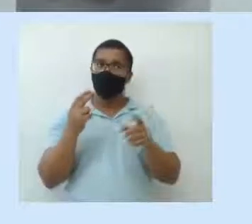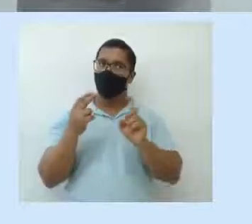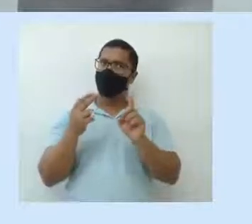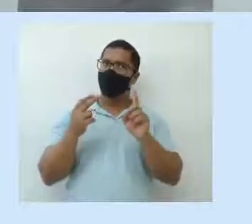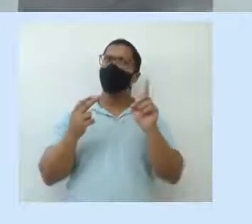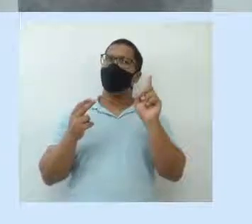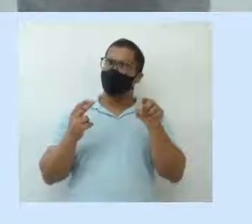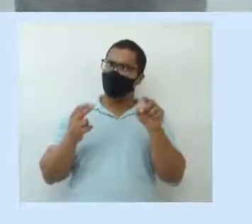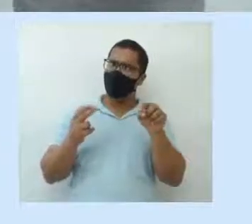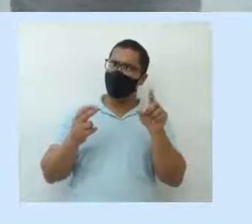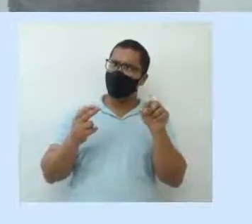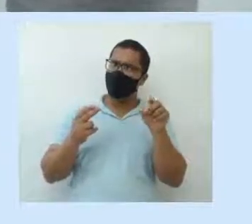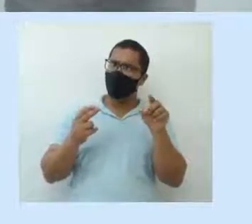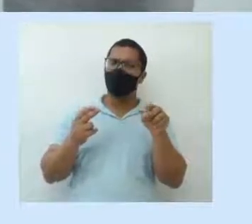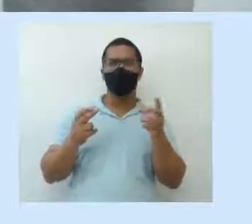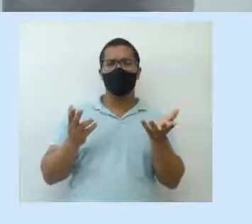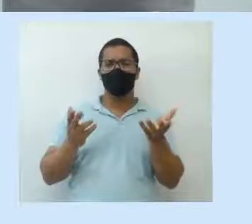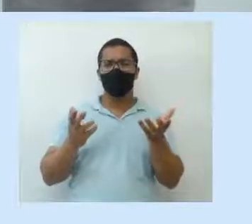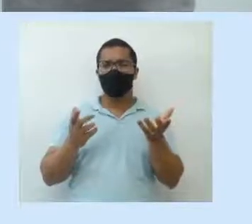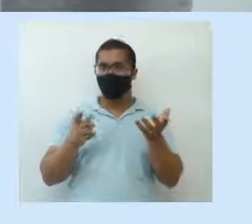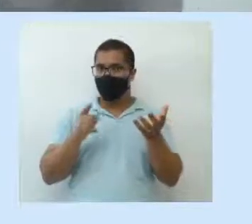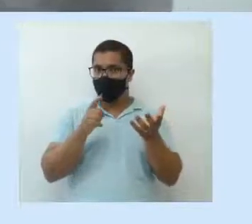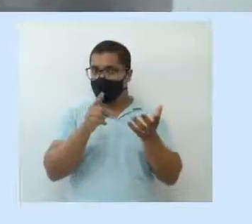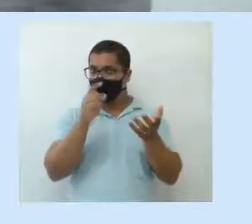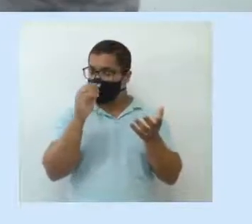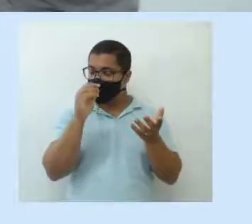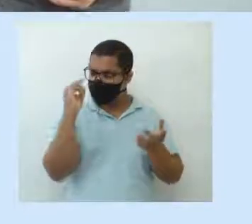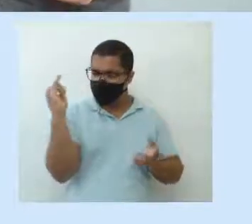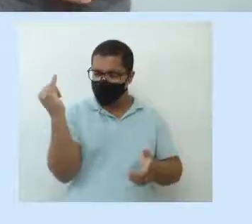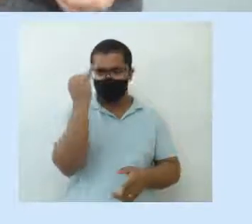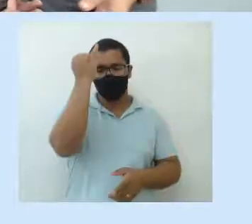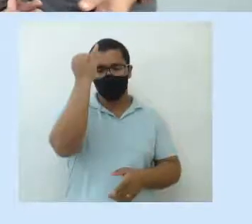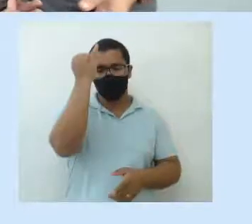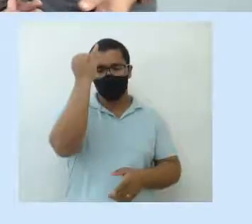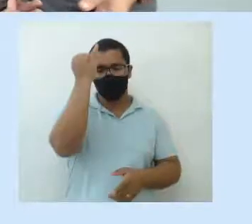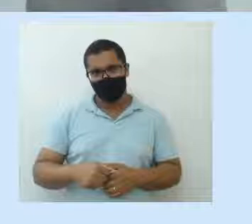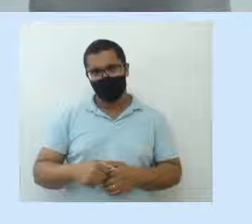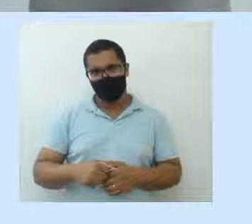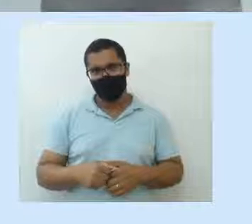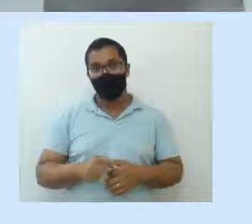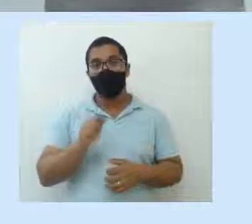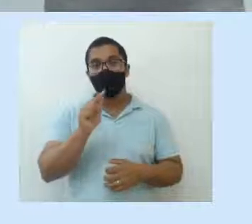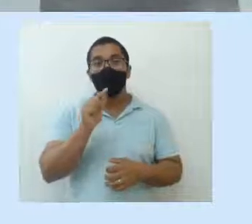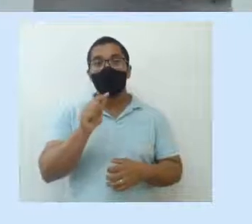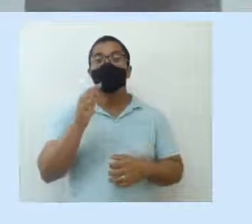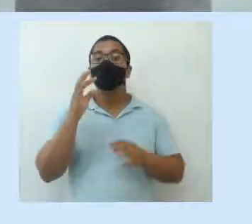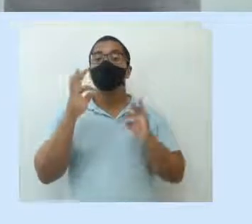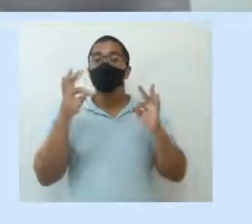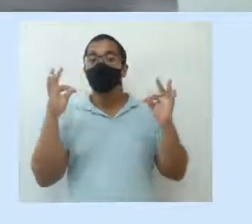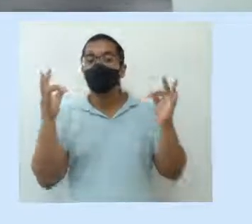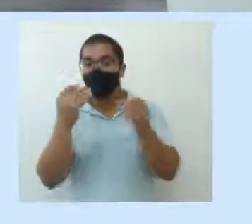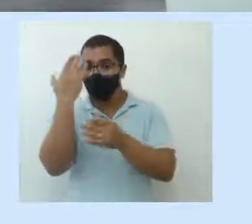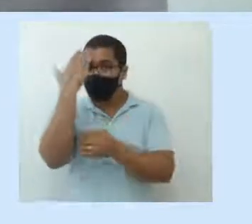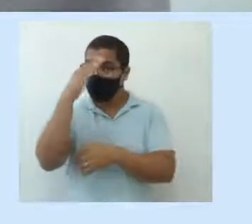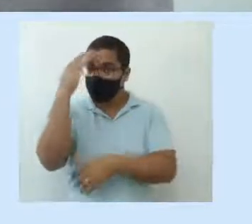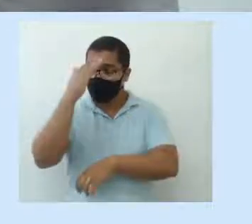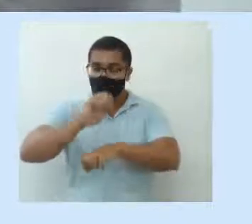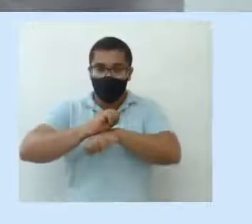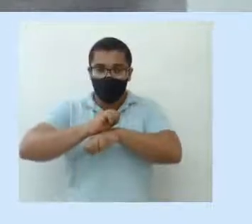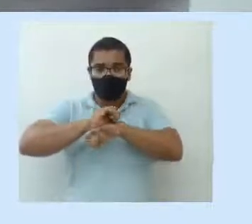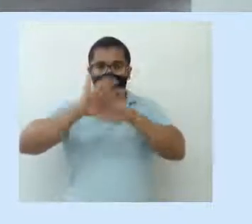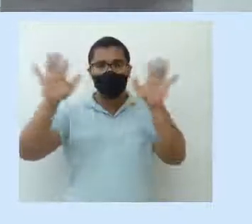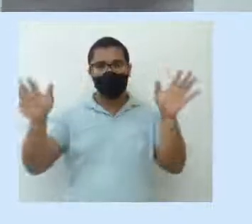entre parecer e ser é crucial, é importante para a compreensão dos fenômenos e